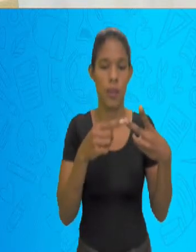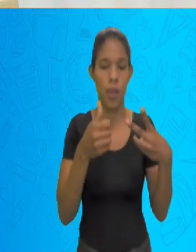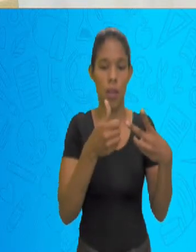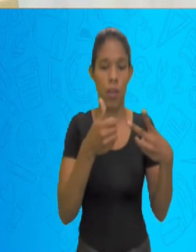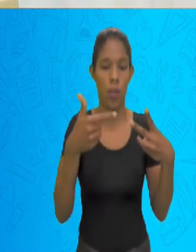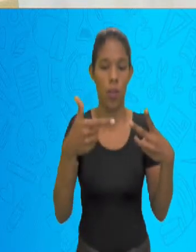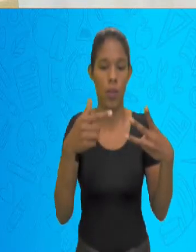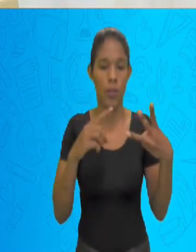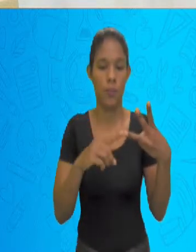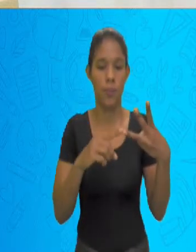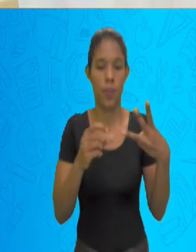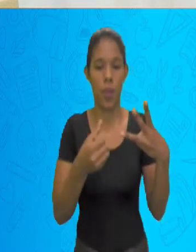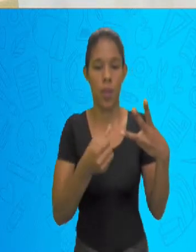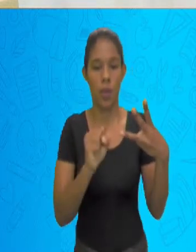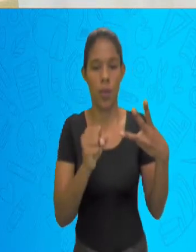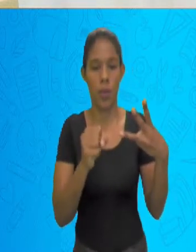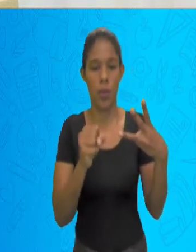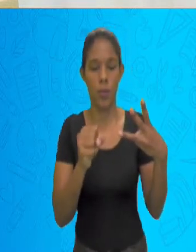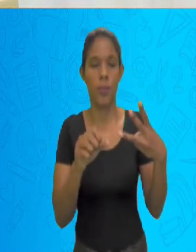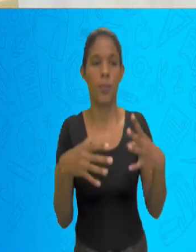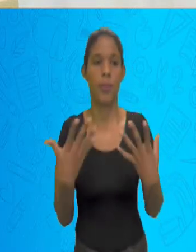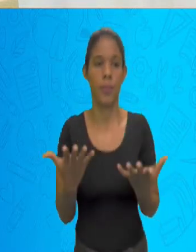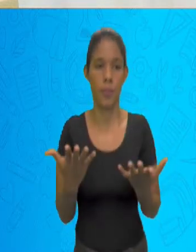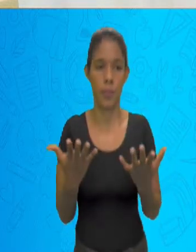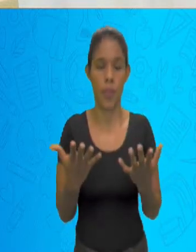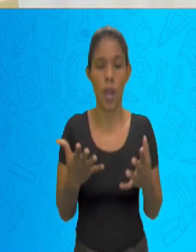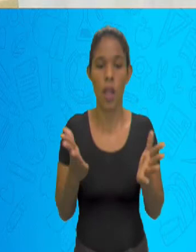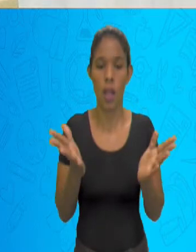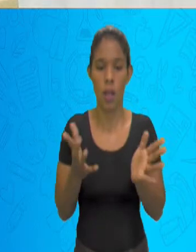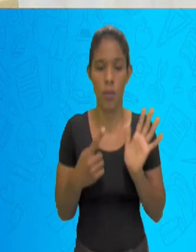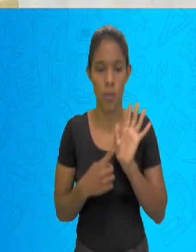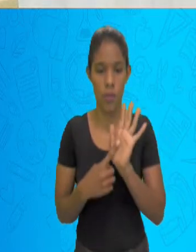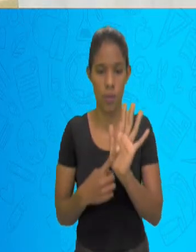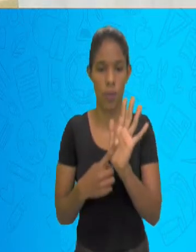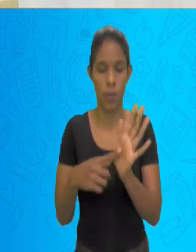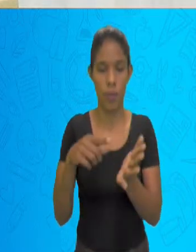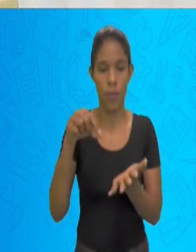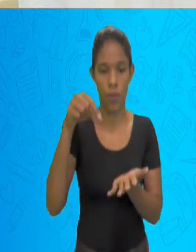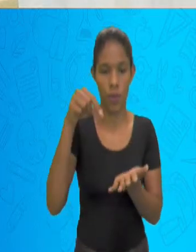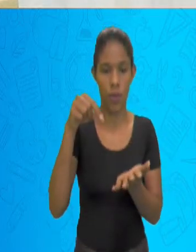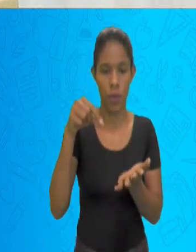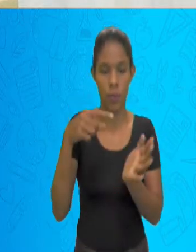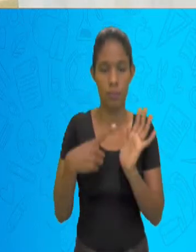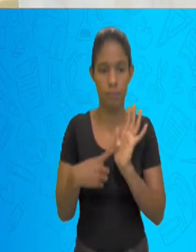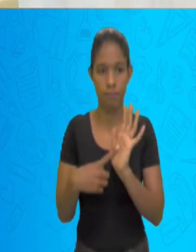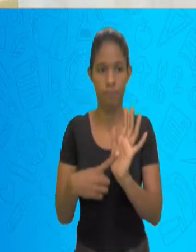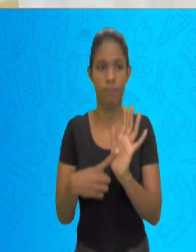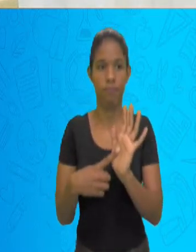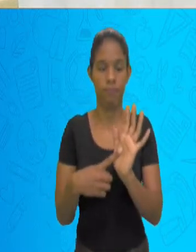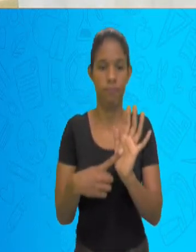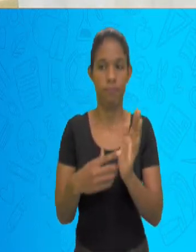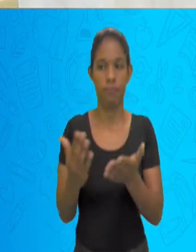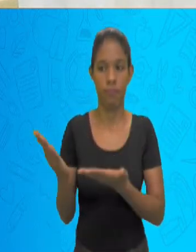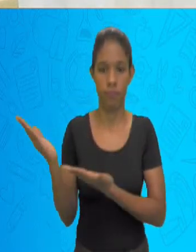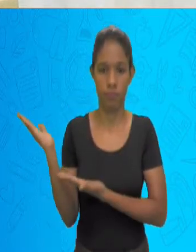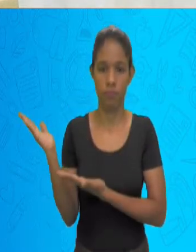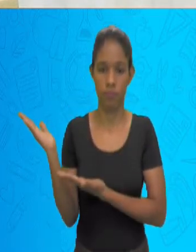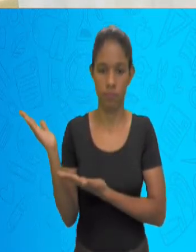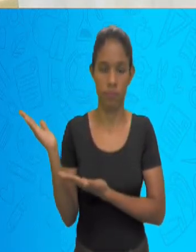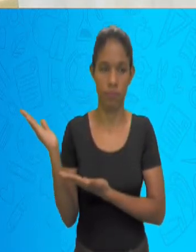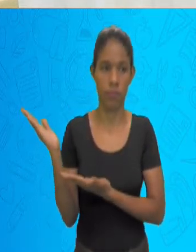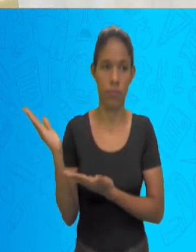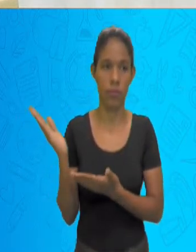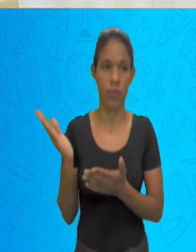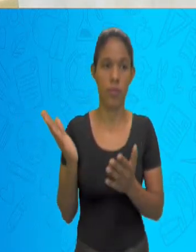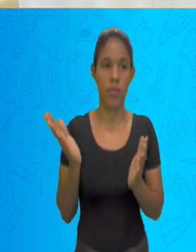Fiz aqui para vocês verem. Então, o biquinho, você contar todos, você vai ver que tem 8. Beleza?